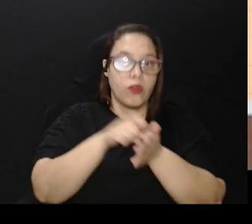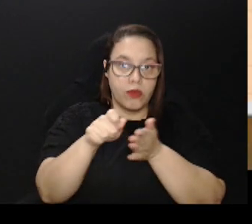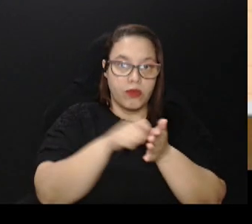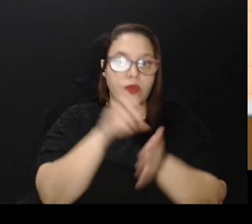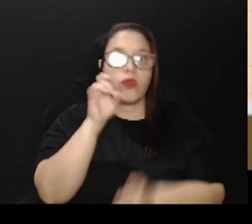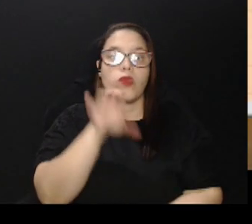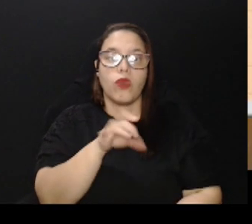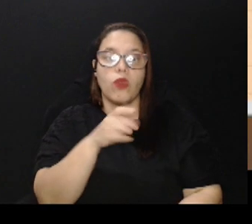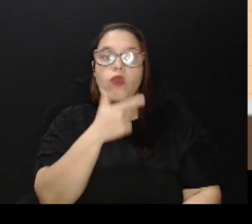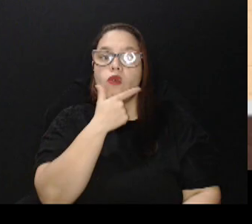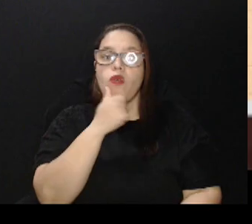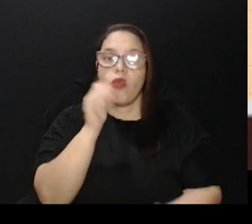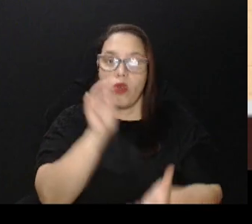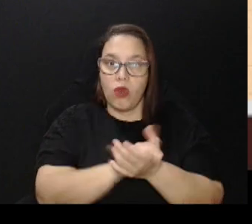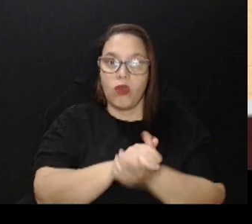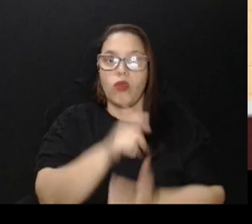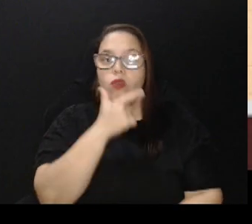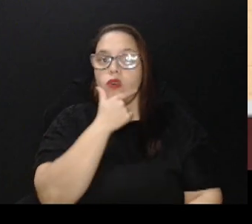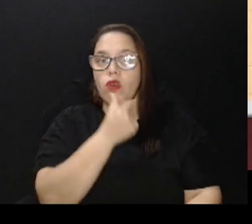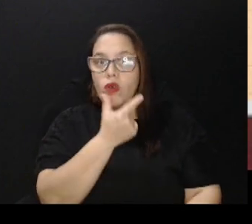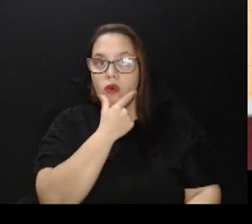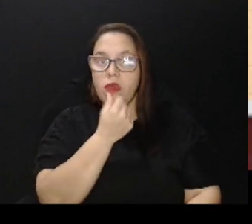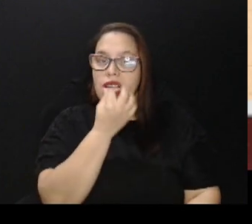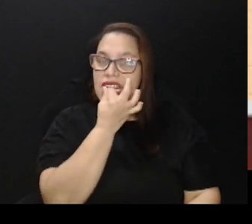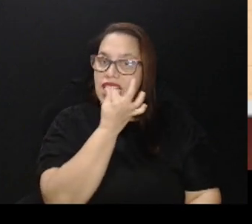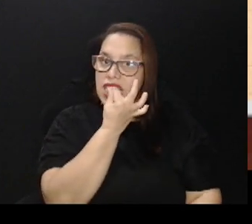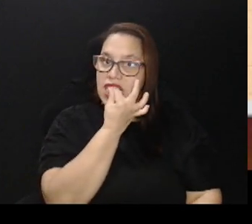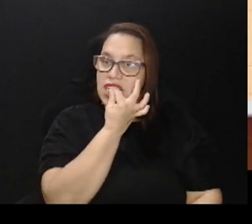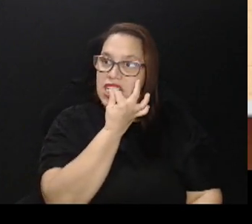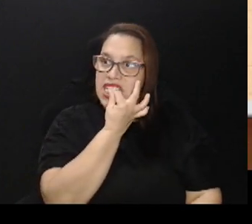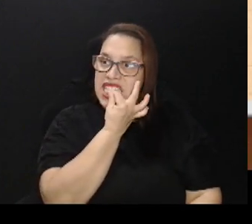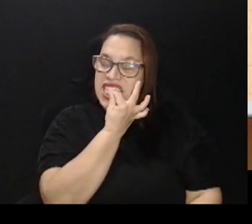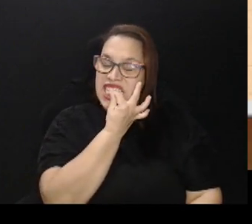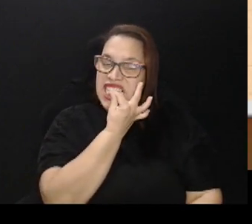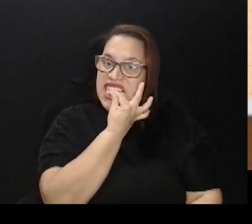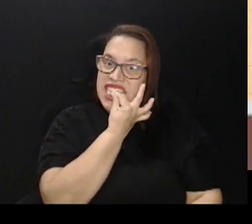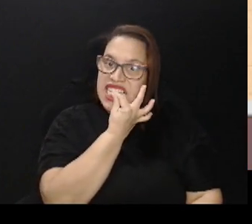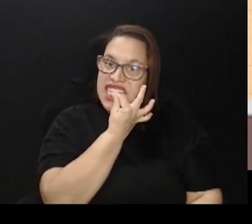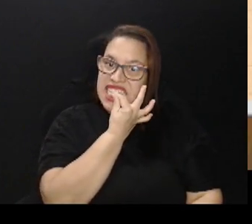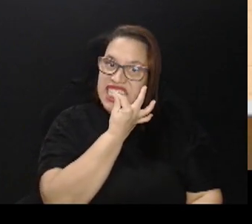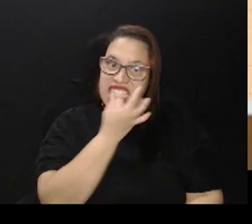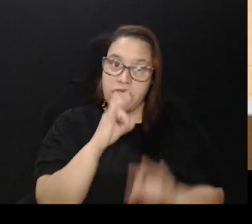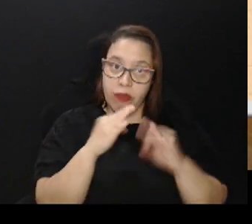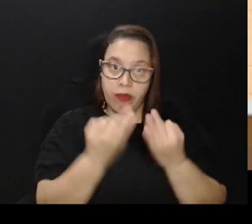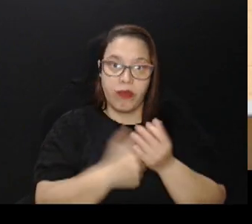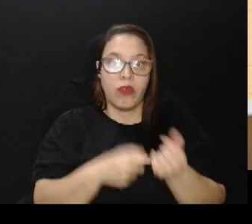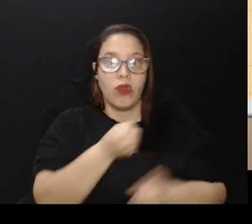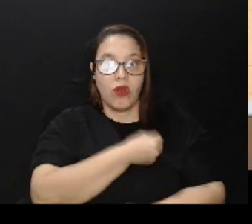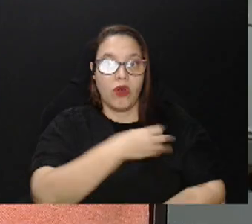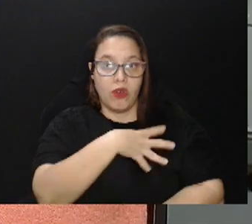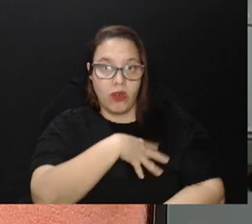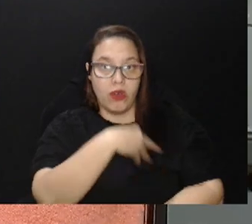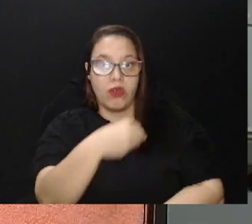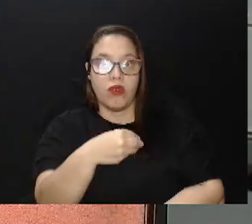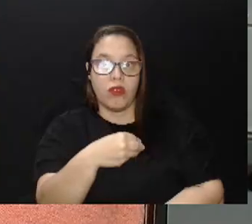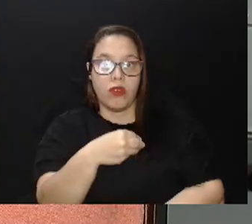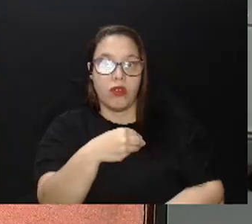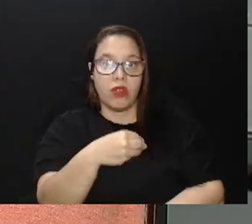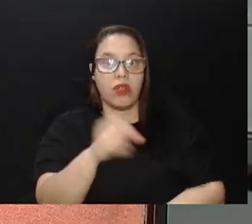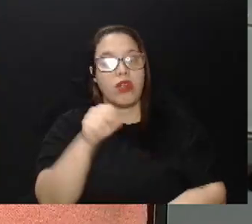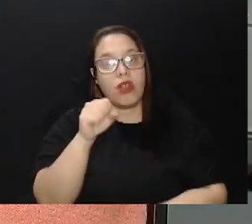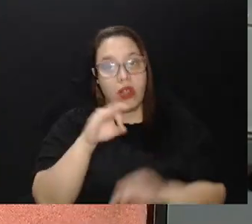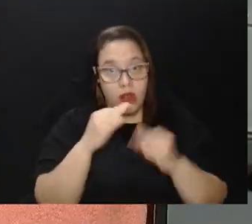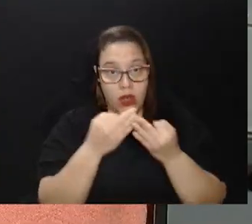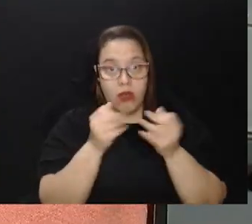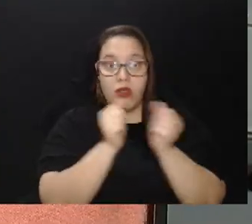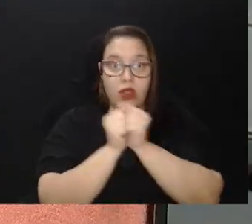dos homens, mas certamente eles têm as famílias, porque tem ali o número de filhos, etc. Certamente a família está junto. Você tinha a ferrovia